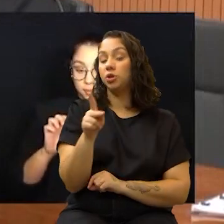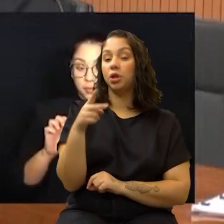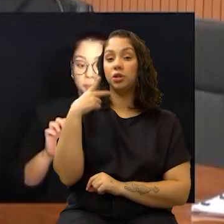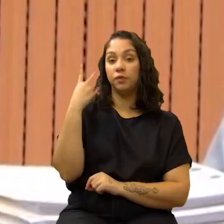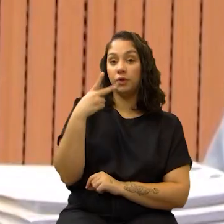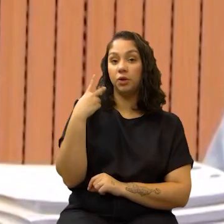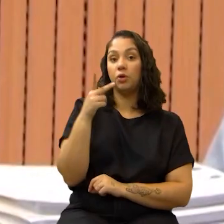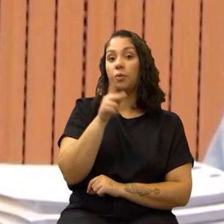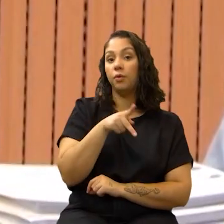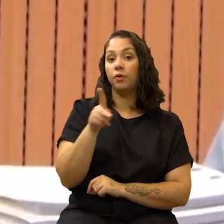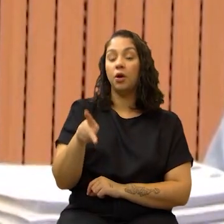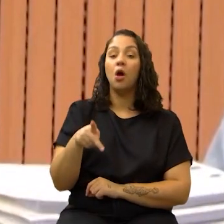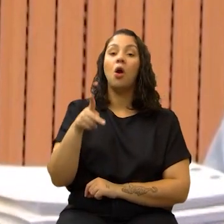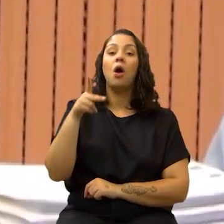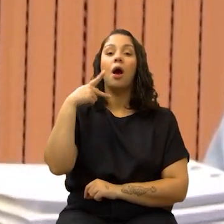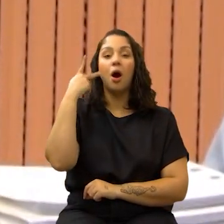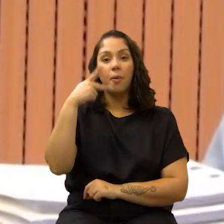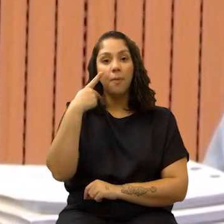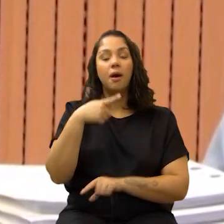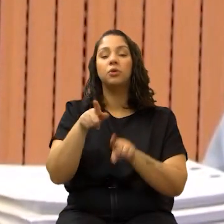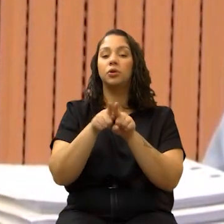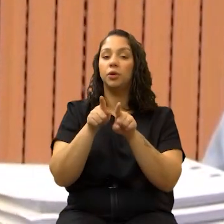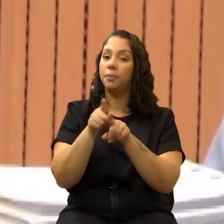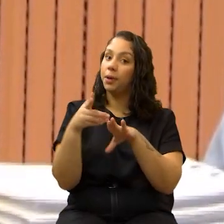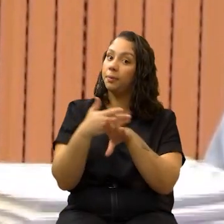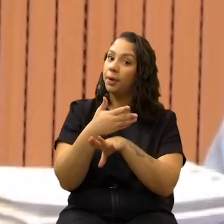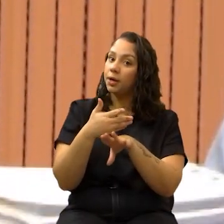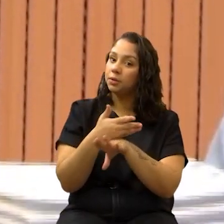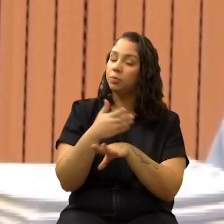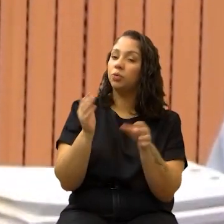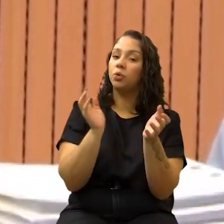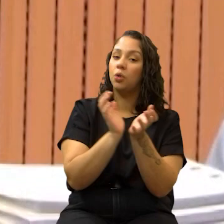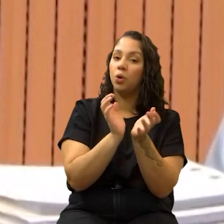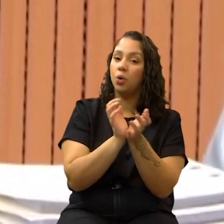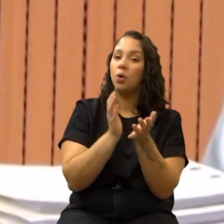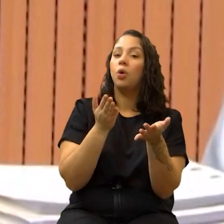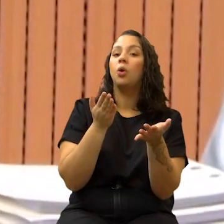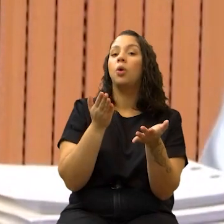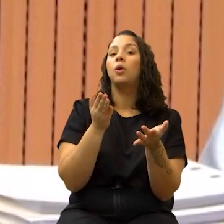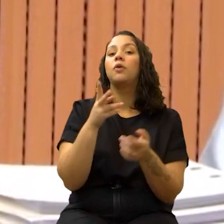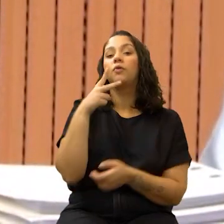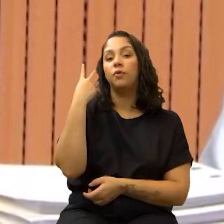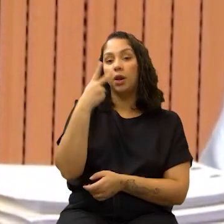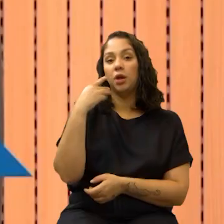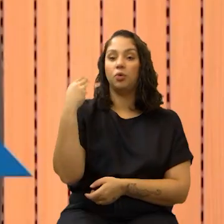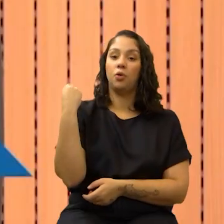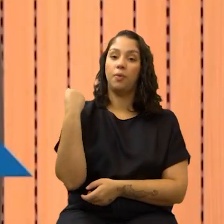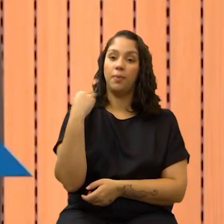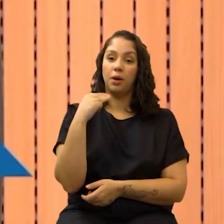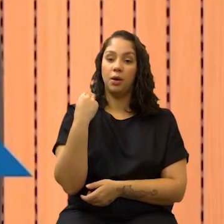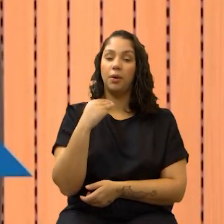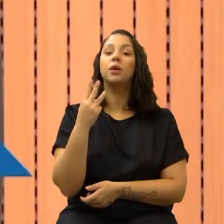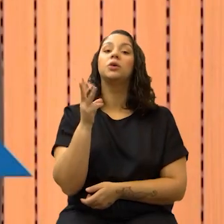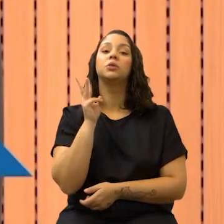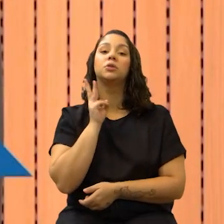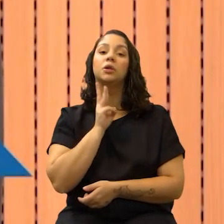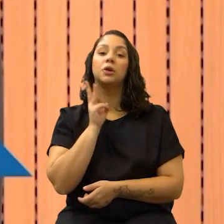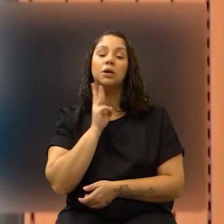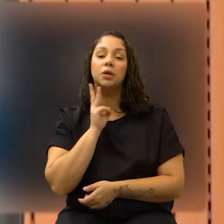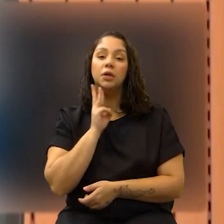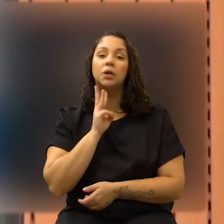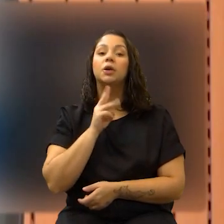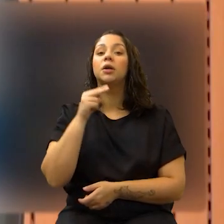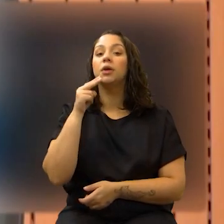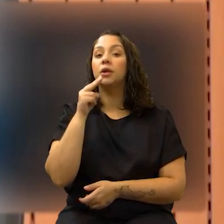foi presidida pelo vereador professor Alberto. Também participaram os membros da comissão, os vereadores Mariana